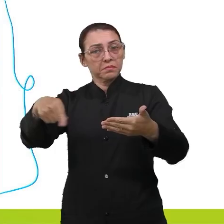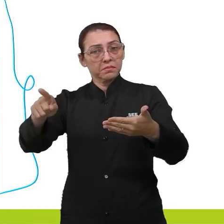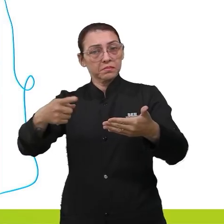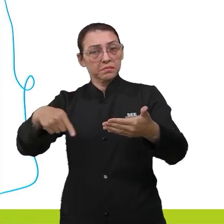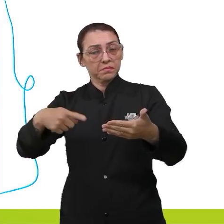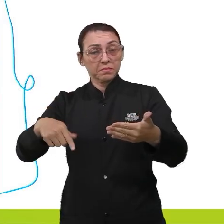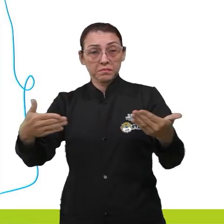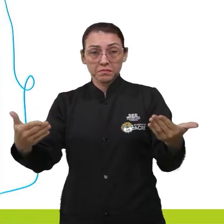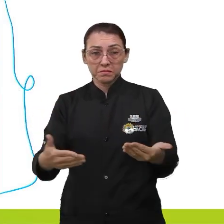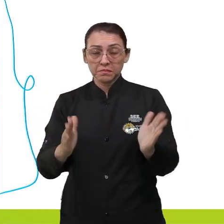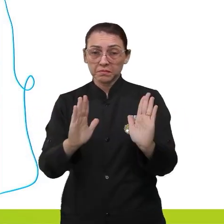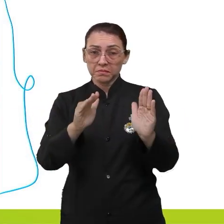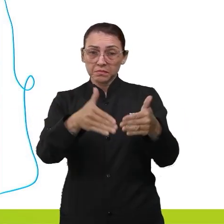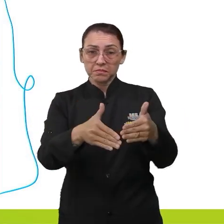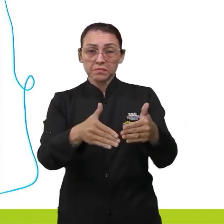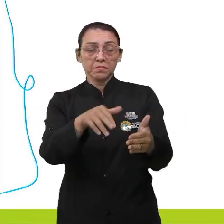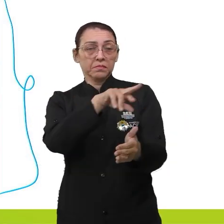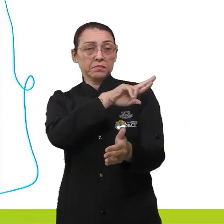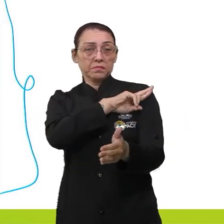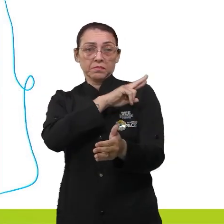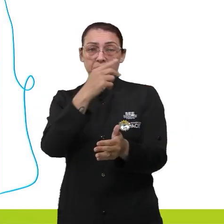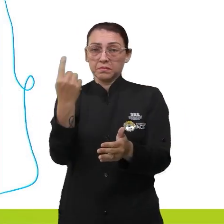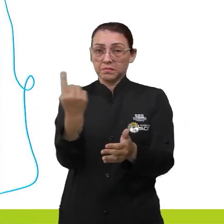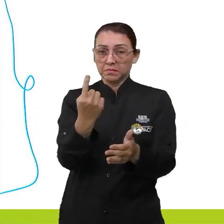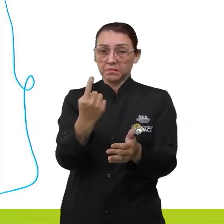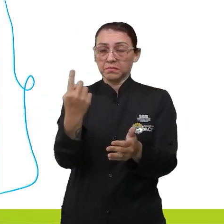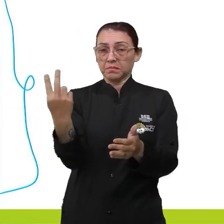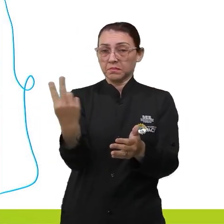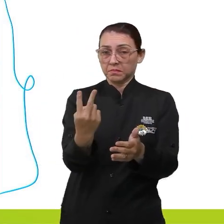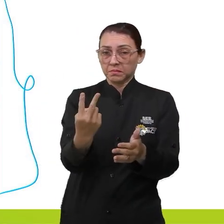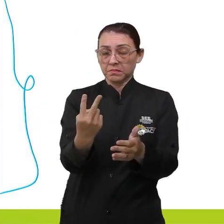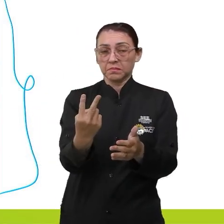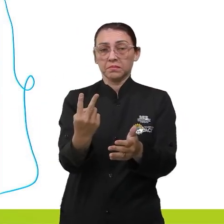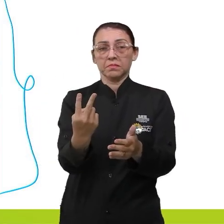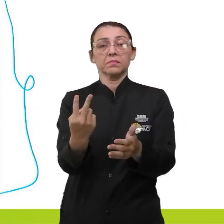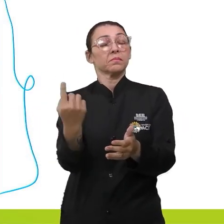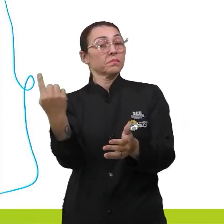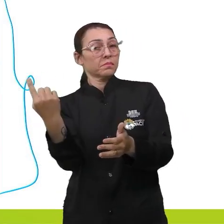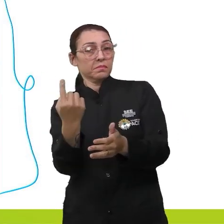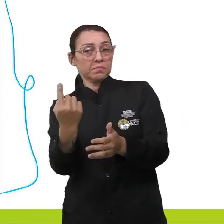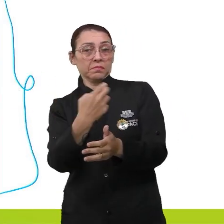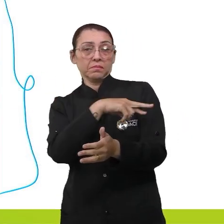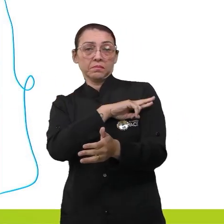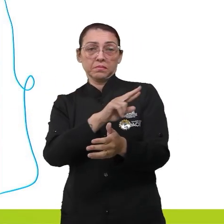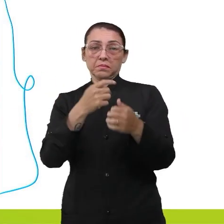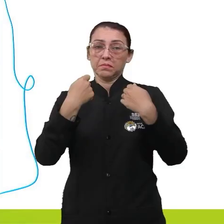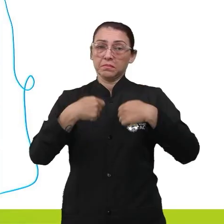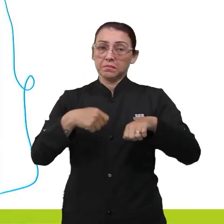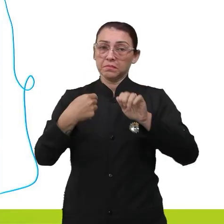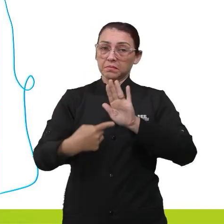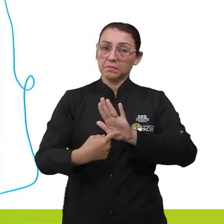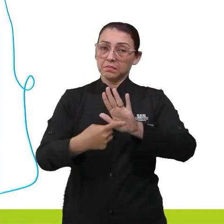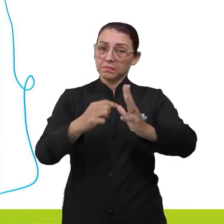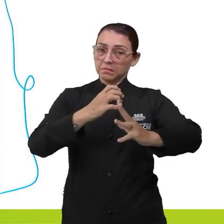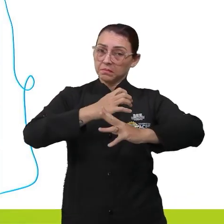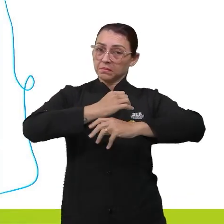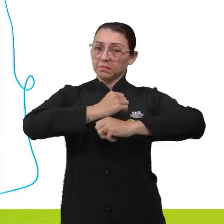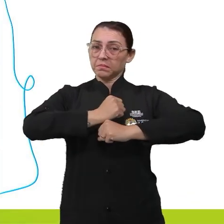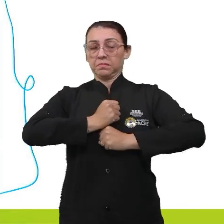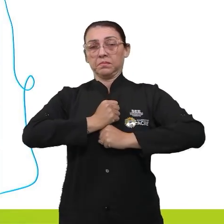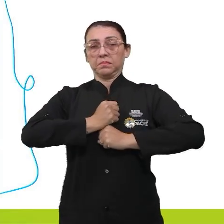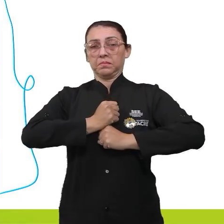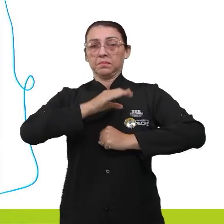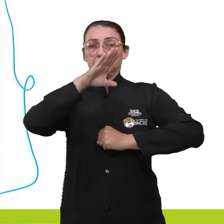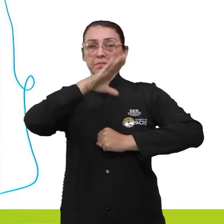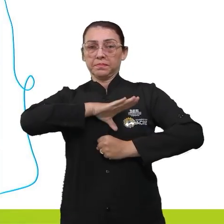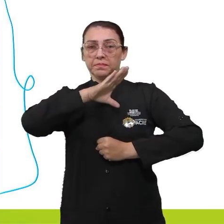Hoje, nós vamos ter um foco na competência 1 e na competência 2. Na competência 1, você precisa demonstrar o domínio da norma